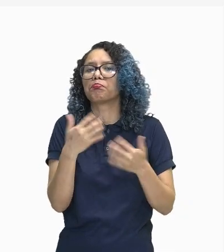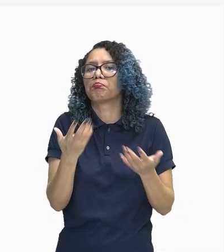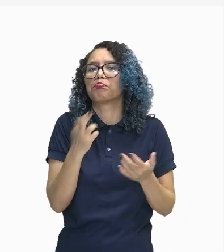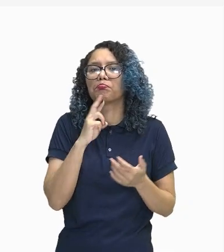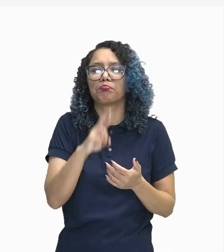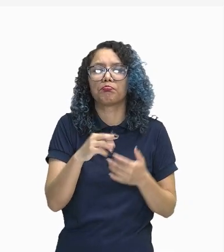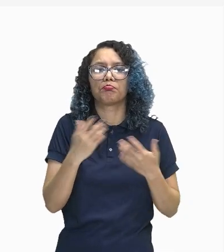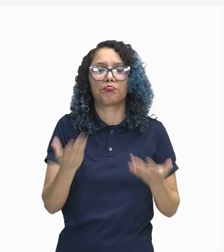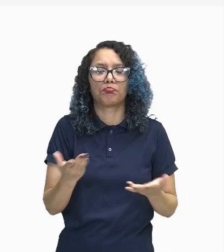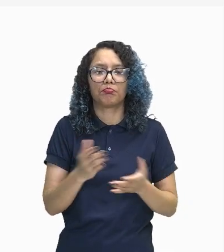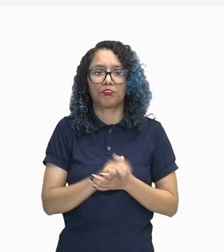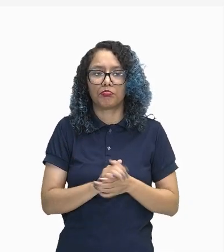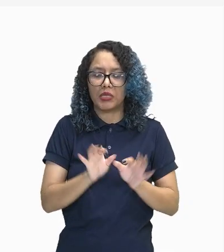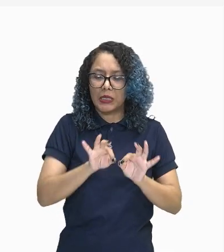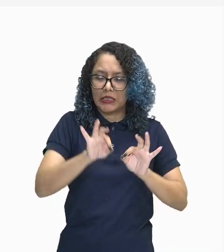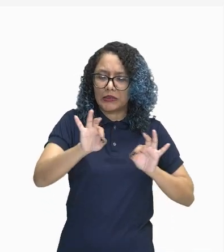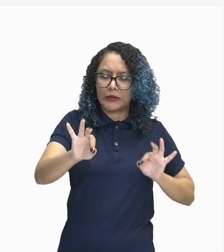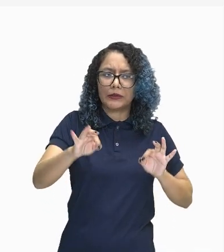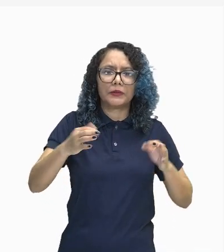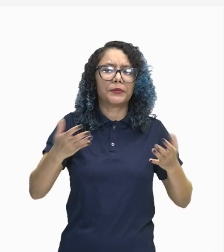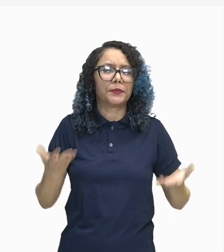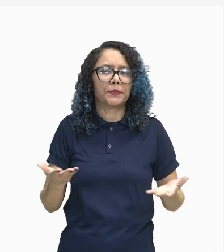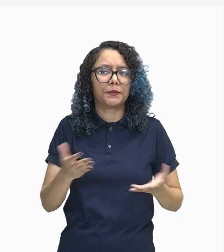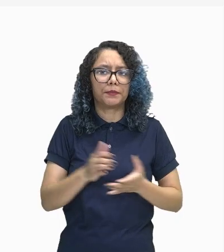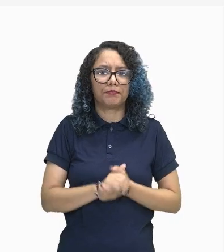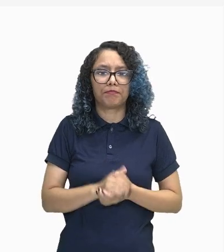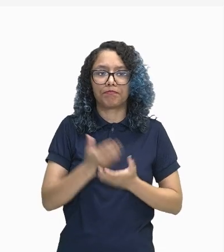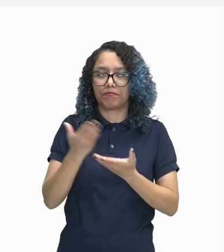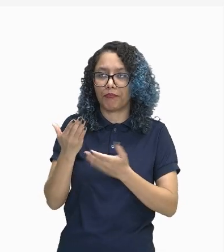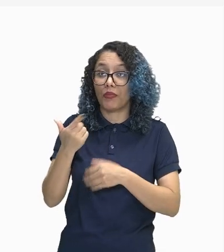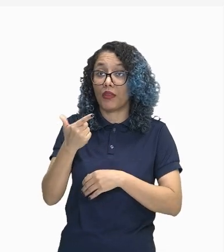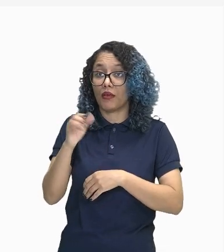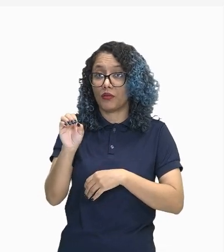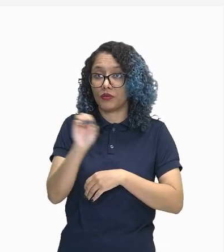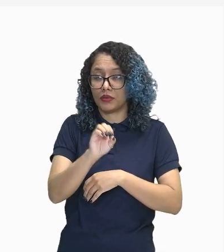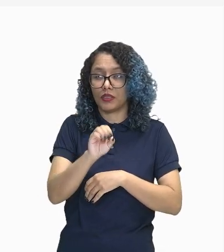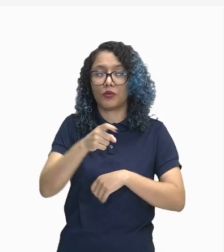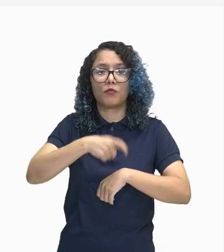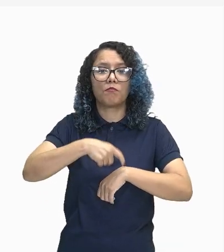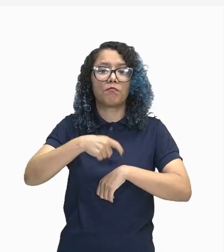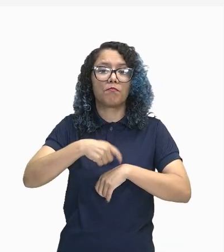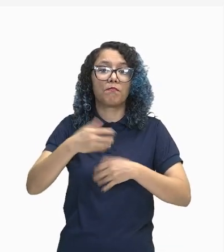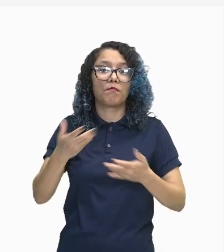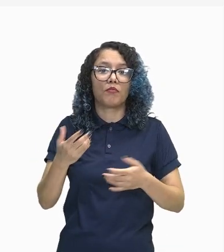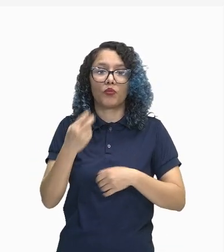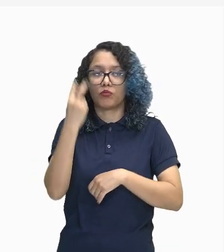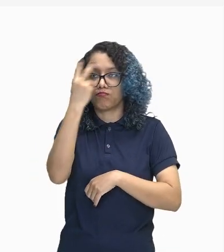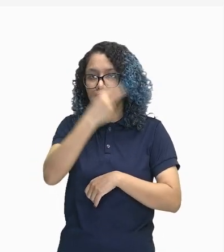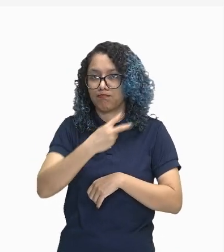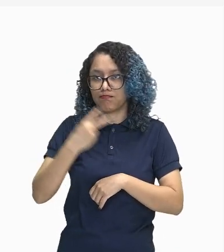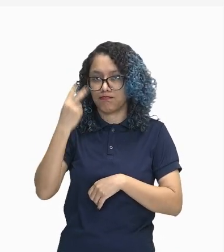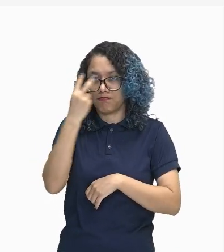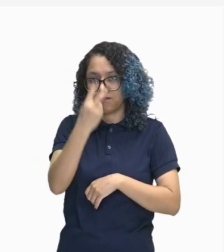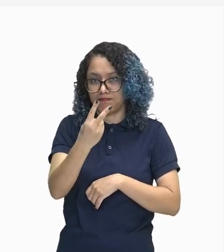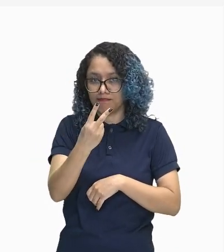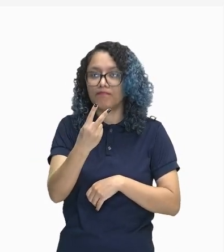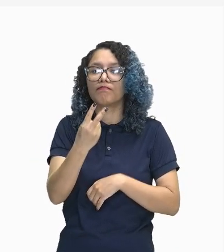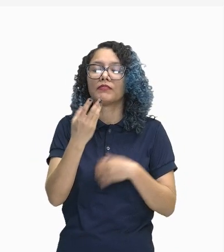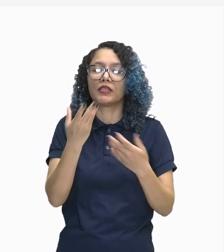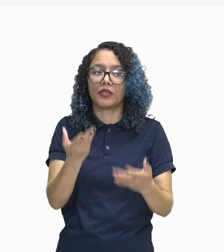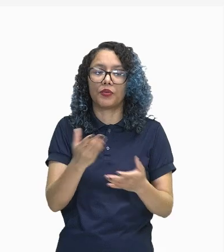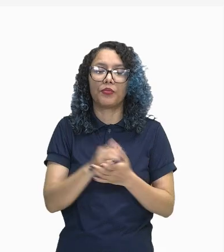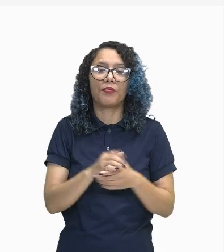Distância percorrida. Qual foi a distância? 200. Qual foi o tempo? 2 horas. Ele quer que a gente diga